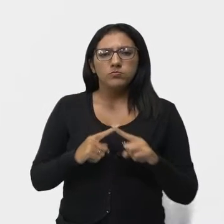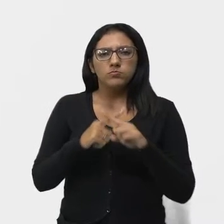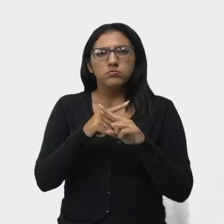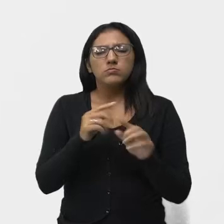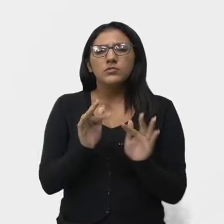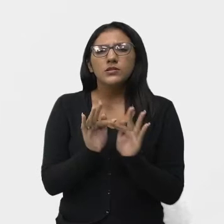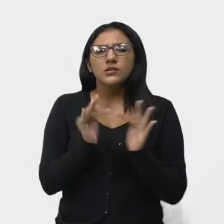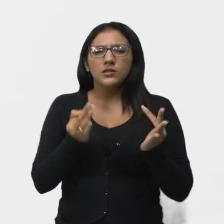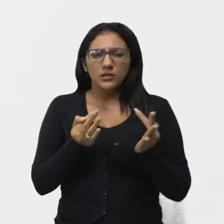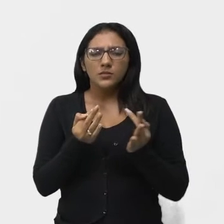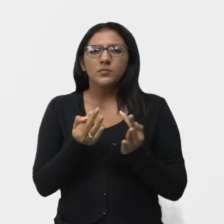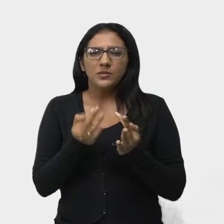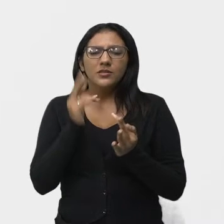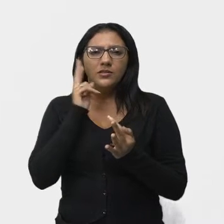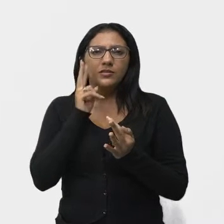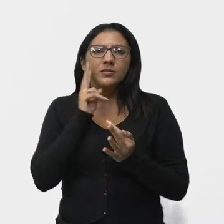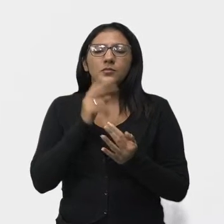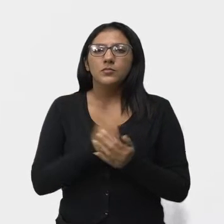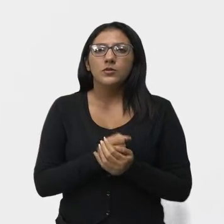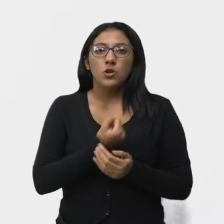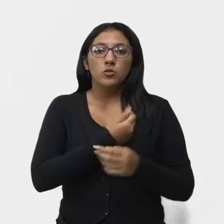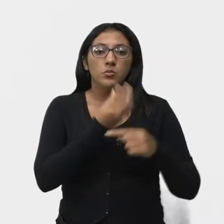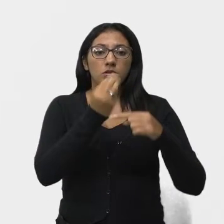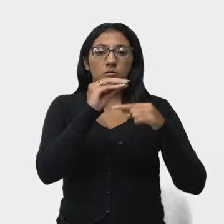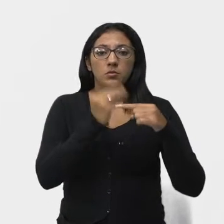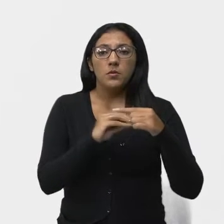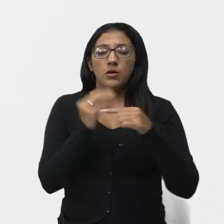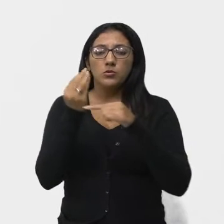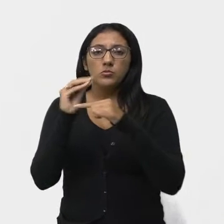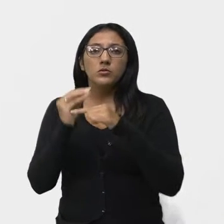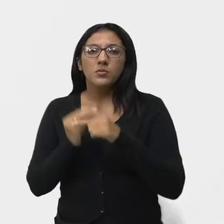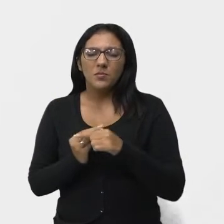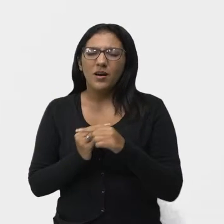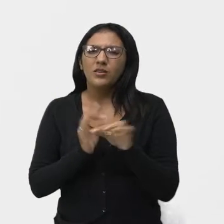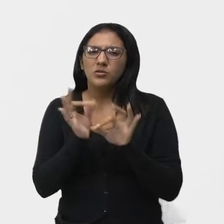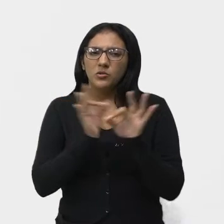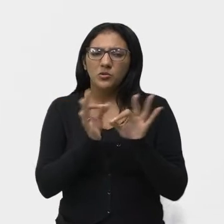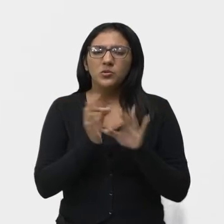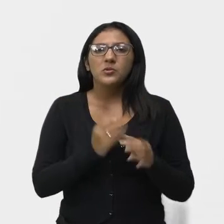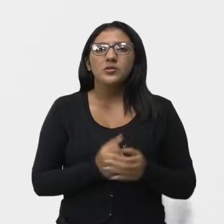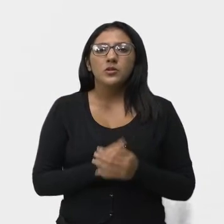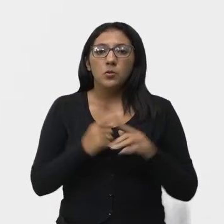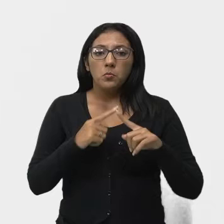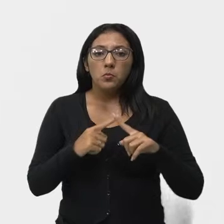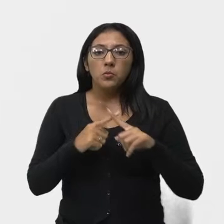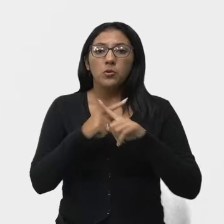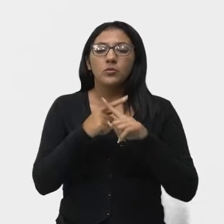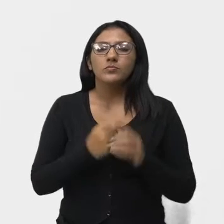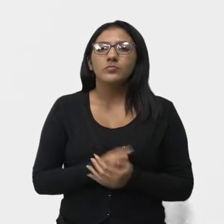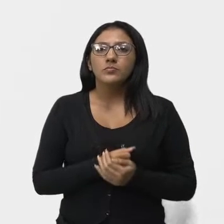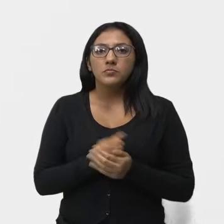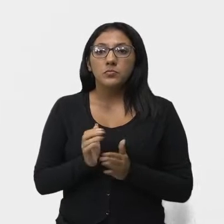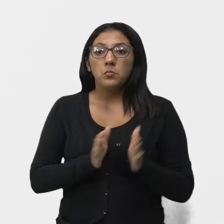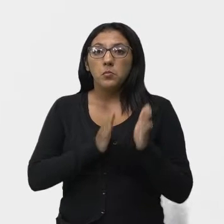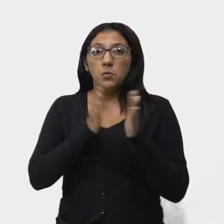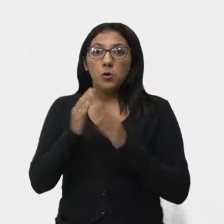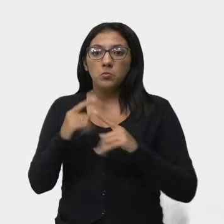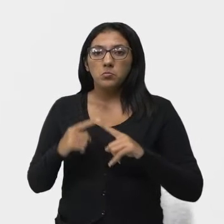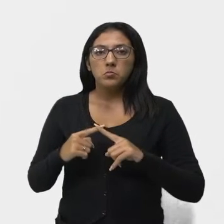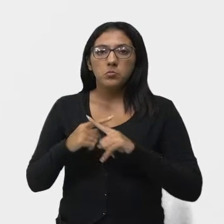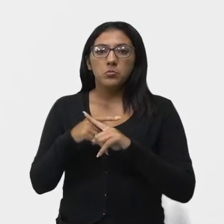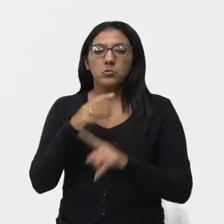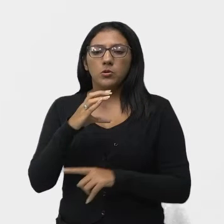relaciona ali basicamente duas grandezas, e a regra de 3 composta,